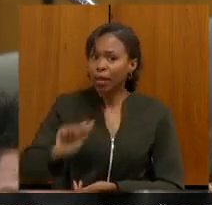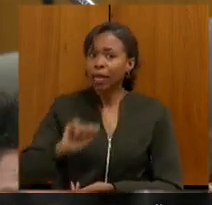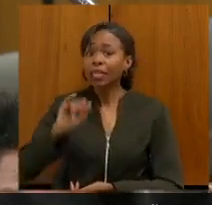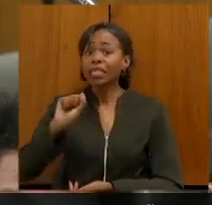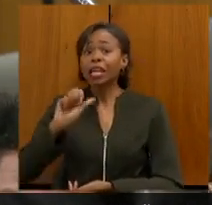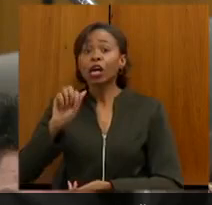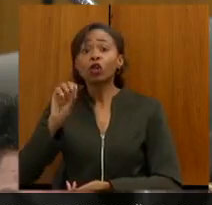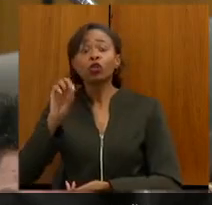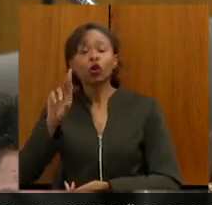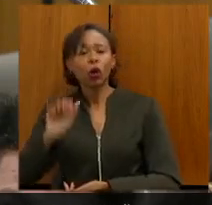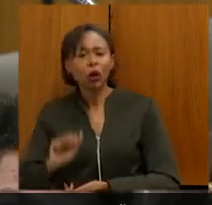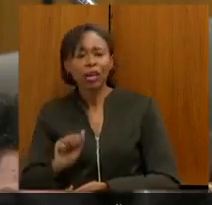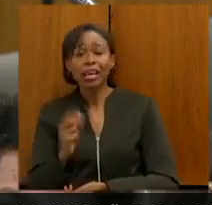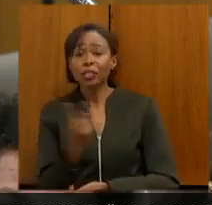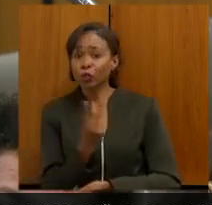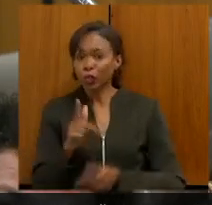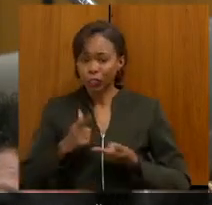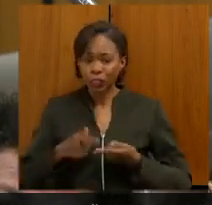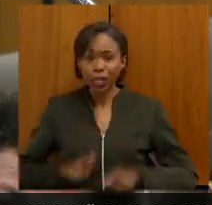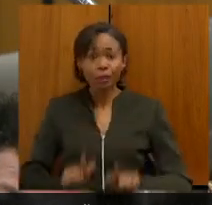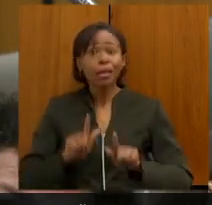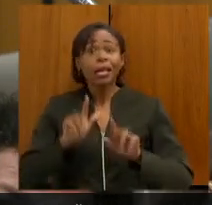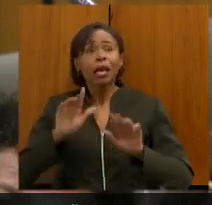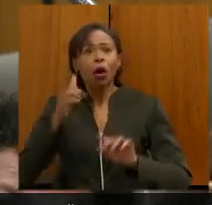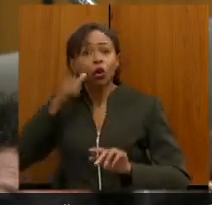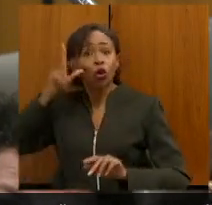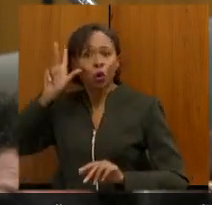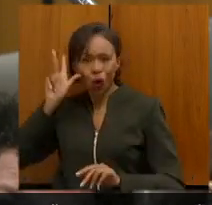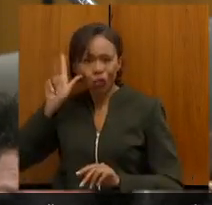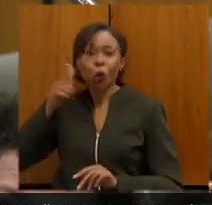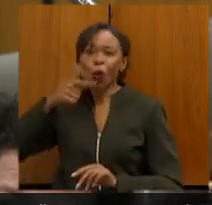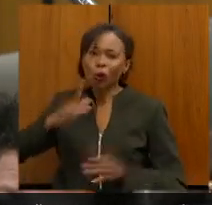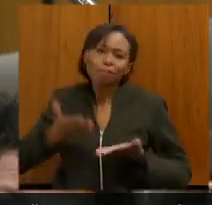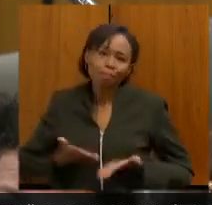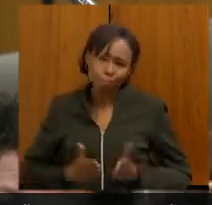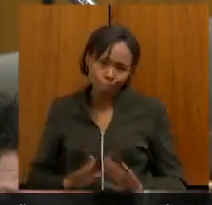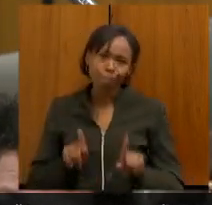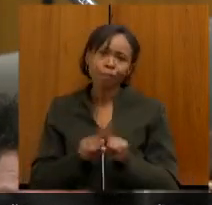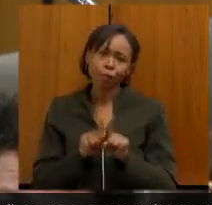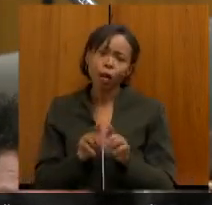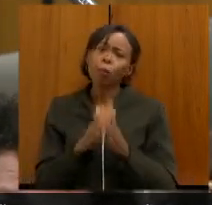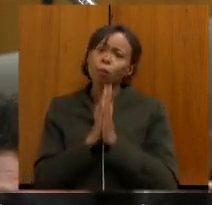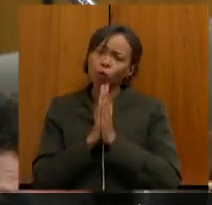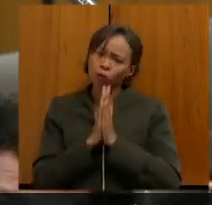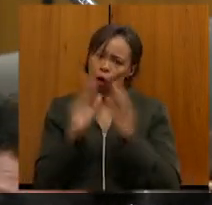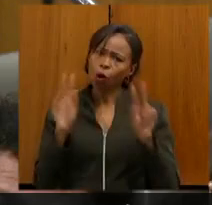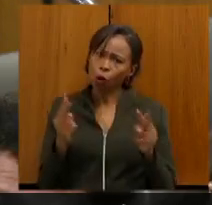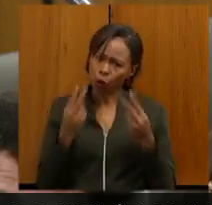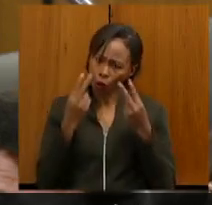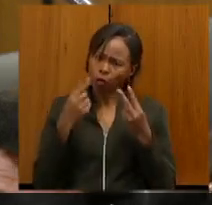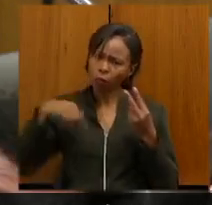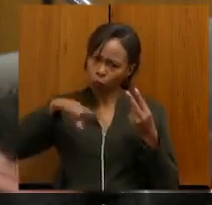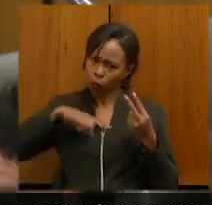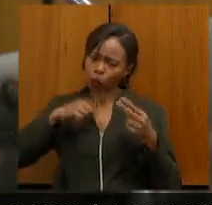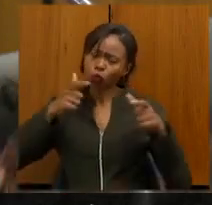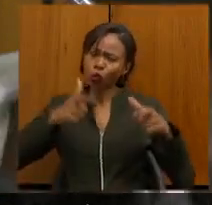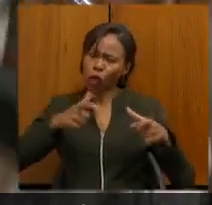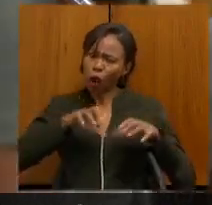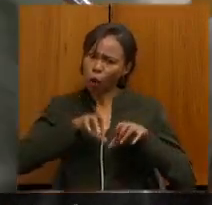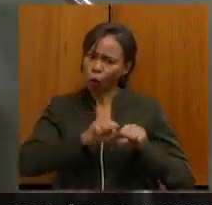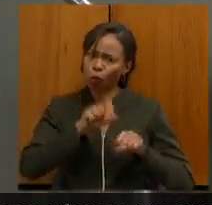E ontem de ontem Nasceu mais um membro da nossa preocupação que o William Daniel Então pensa vocês que olha com carinho pro nosso Nossa